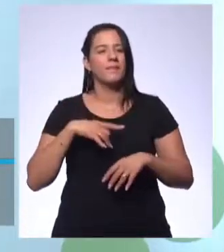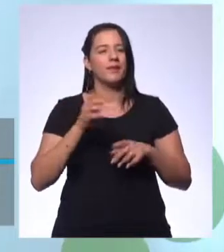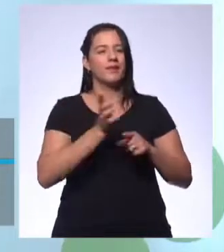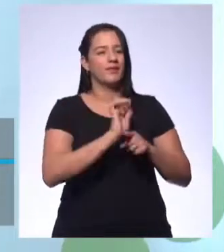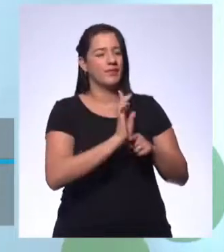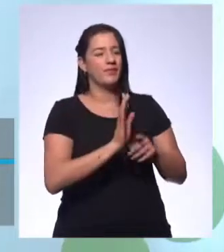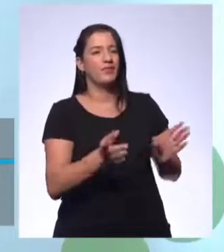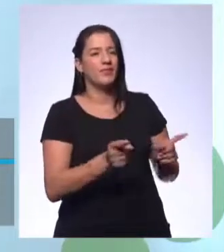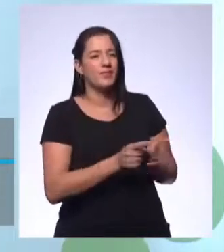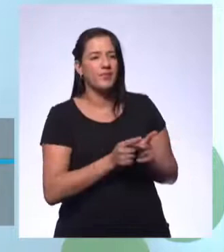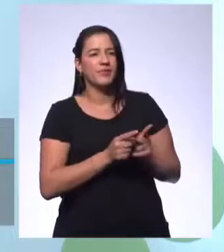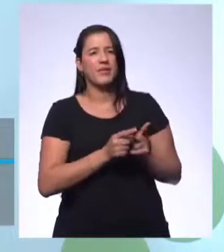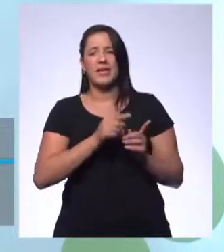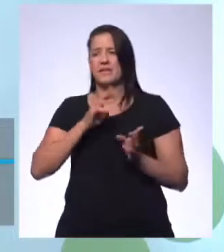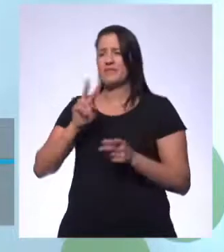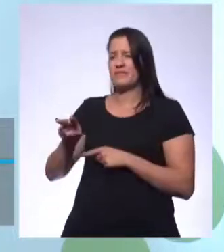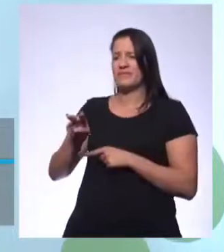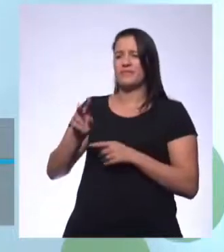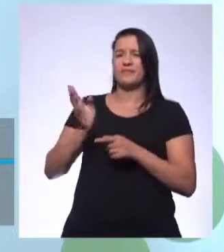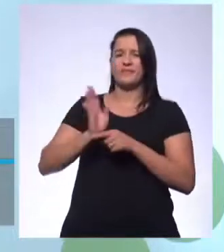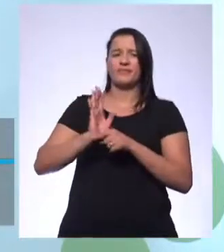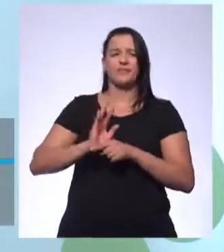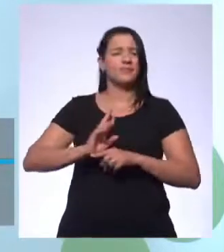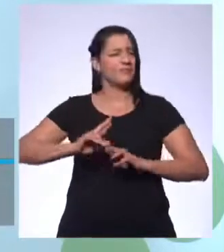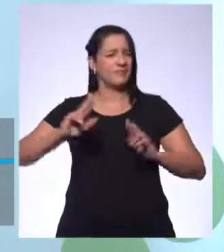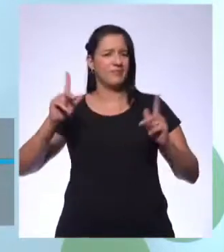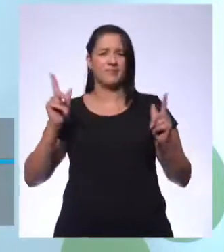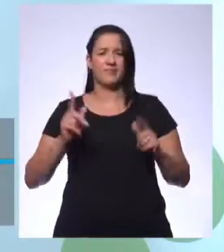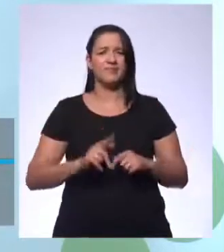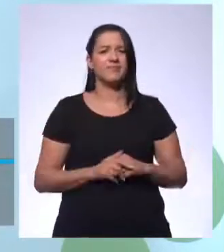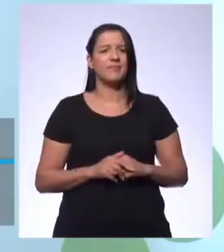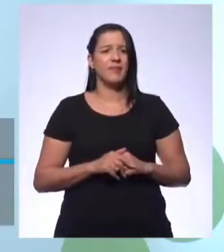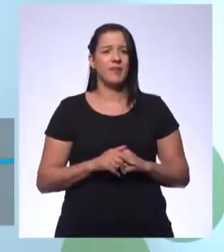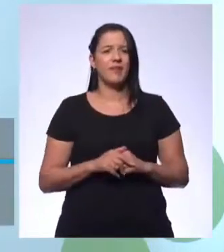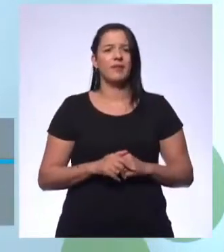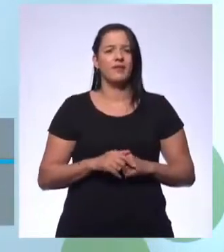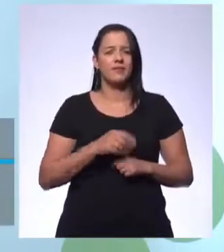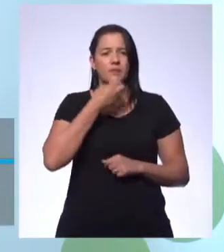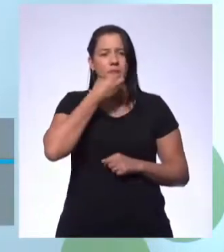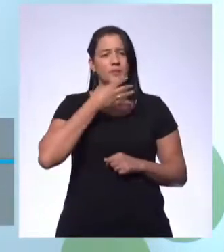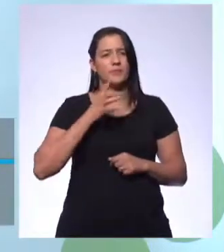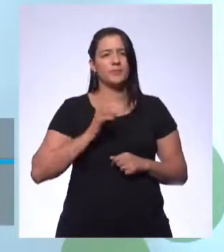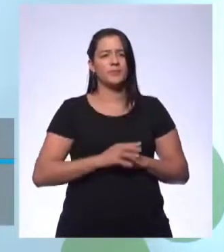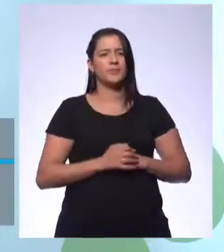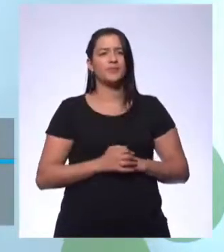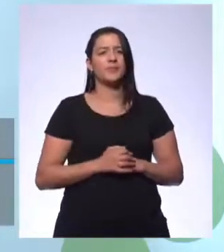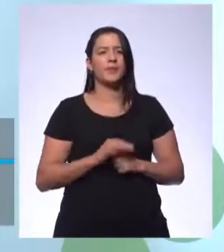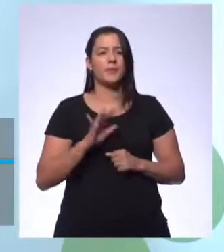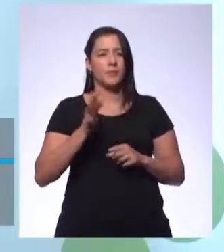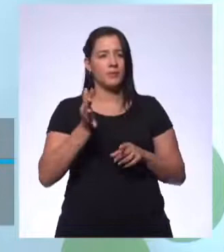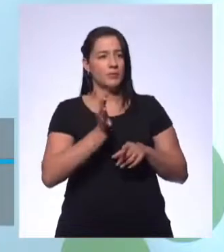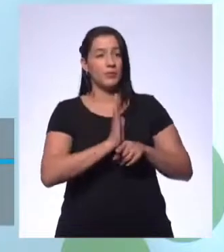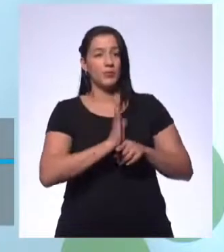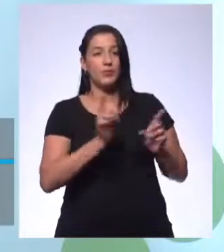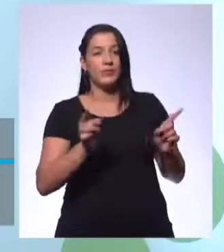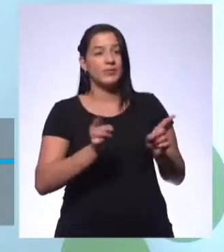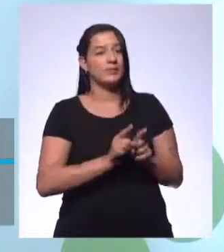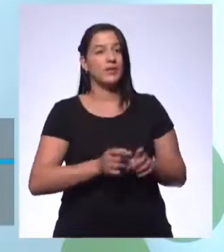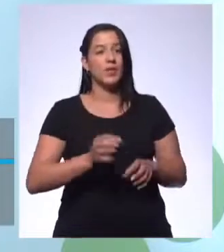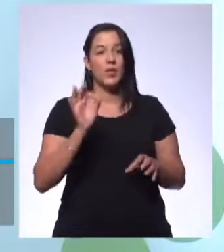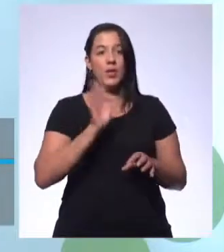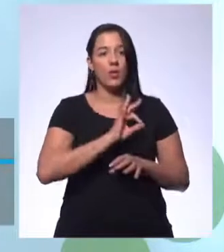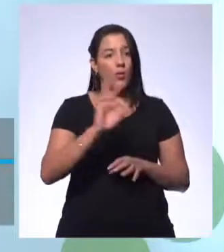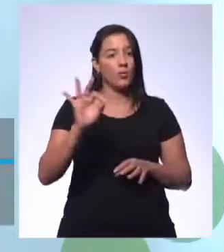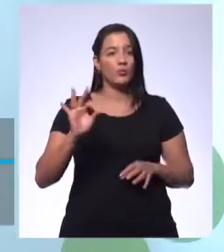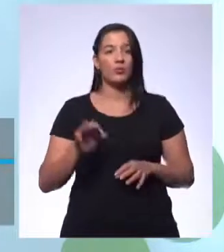filme Esquadrão Suicida, tem quem discorde, mas eu acho Esquadrão Suicida, nossa, mas o trailer é sensacional, tem